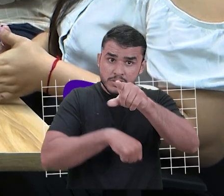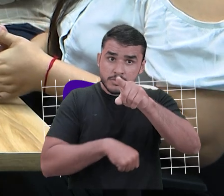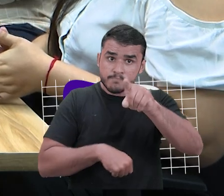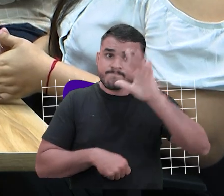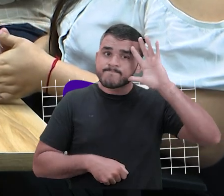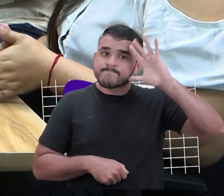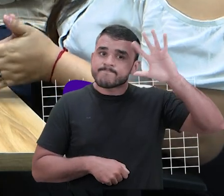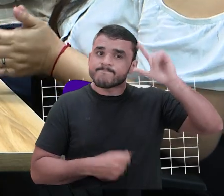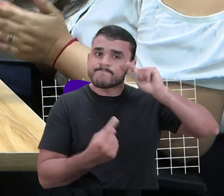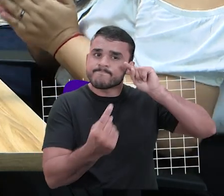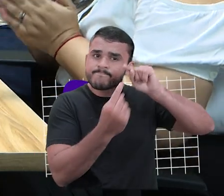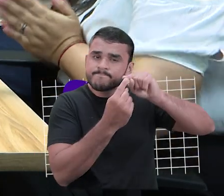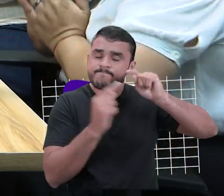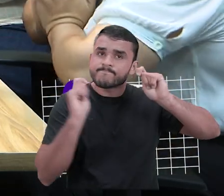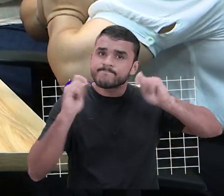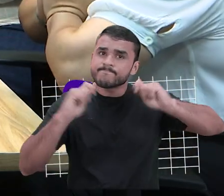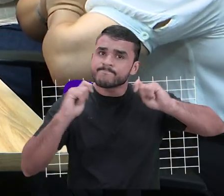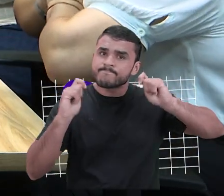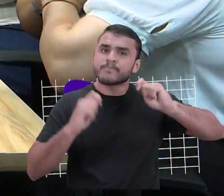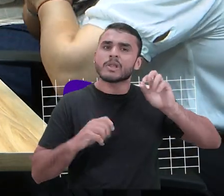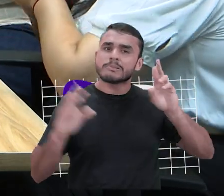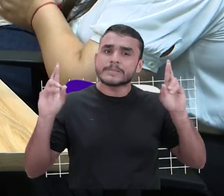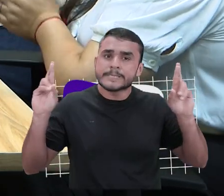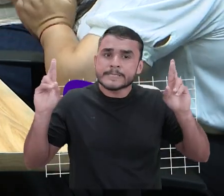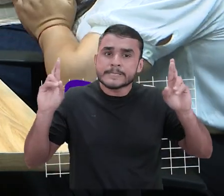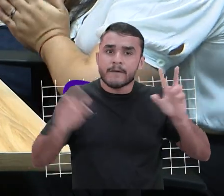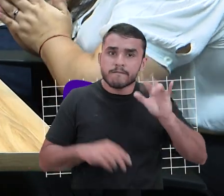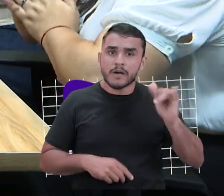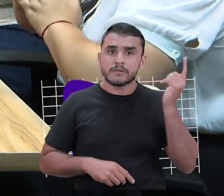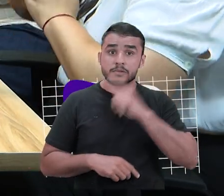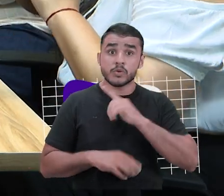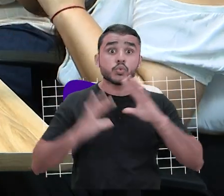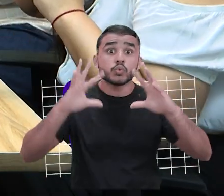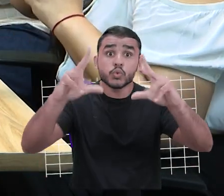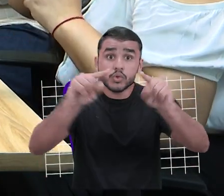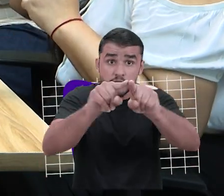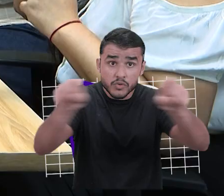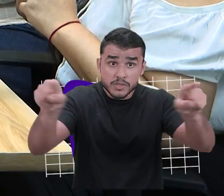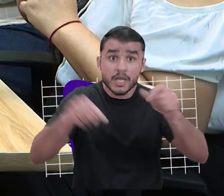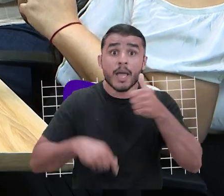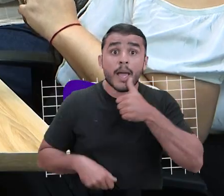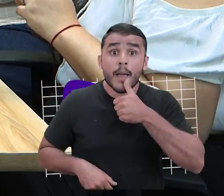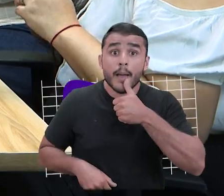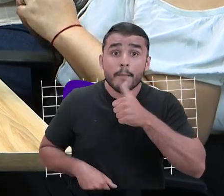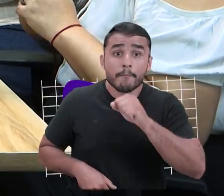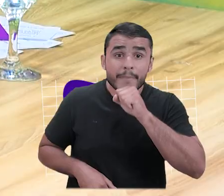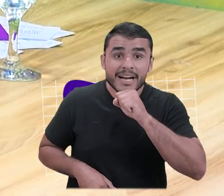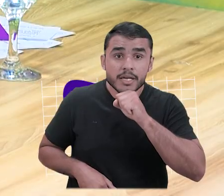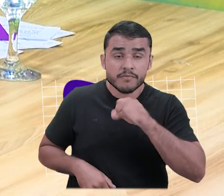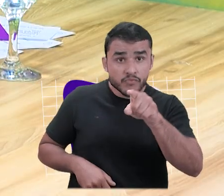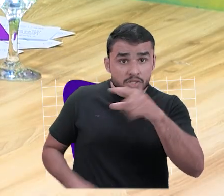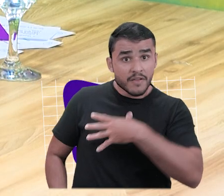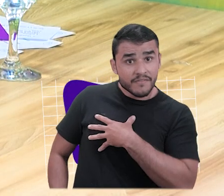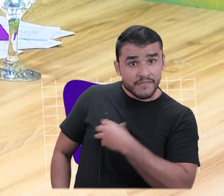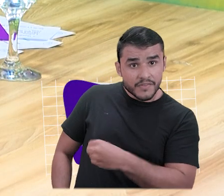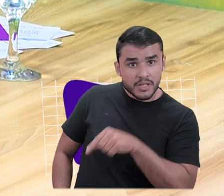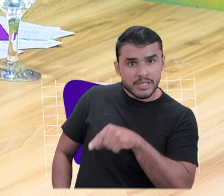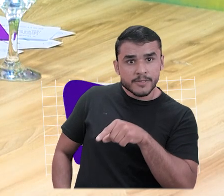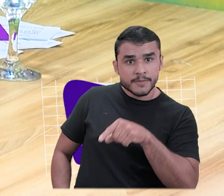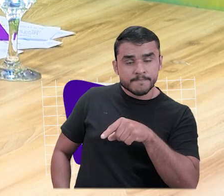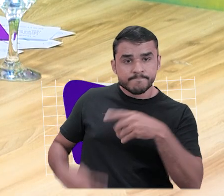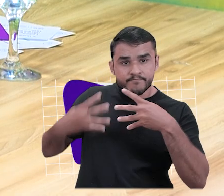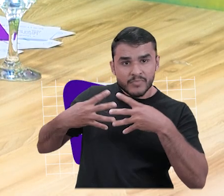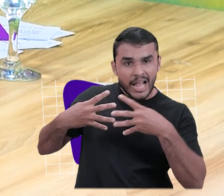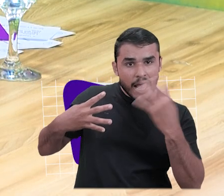de vida. E um conselho que eu dou assim para todas as mães que eu assim, a maternidade atípica